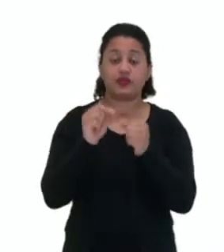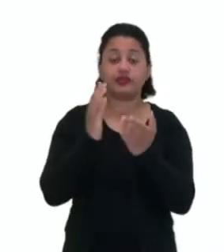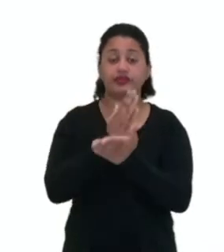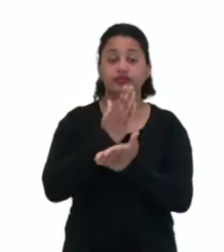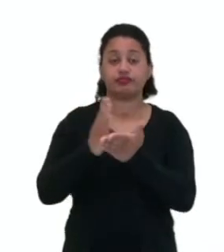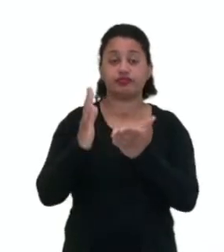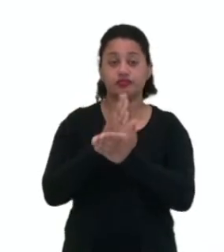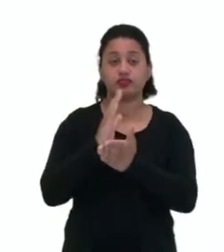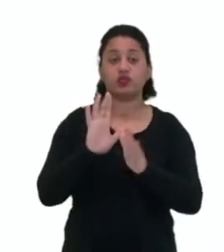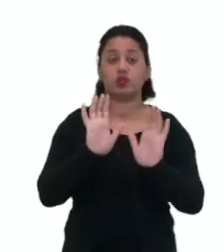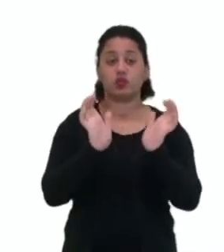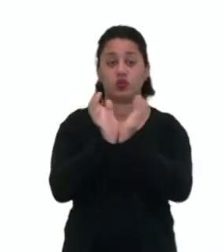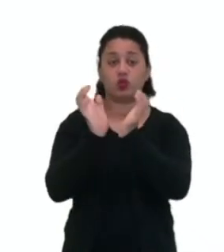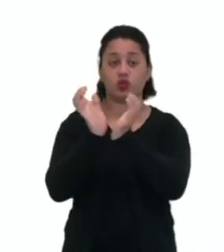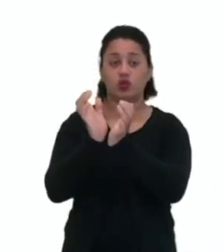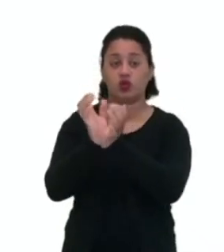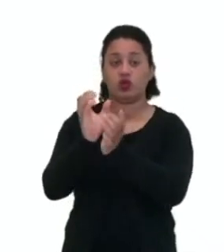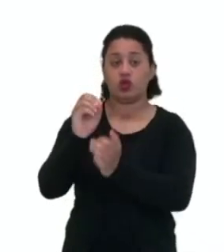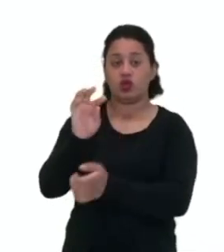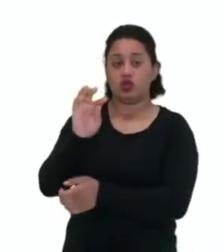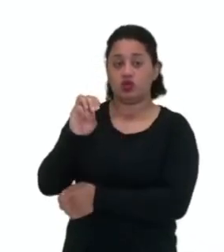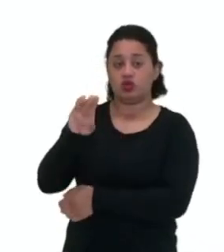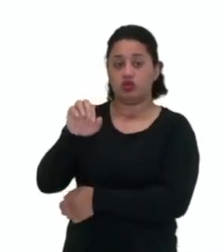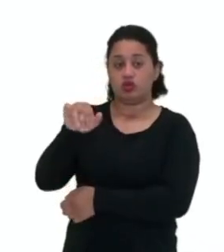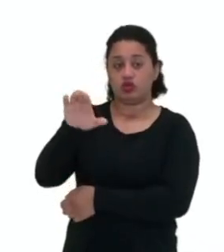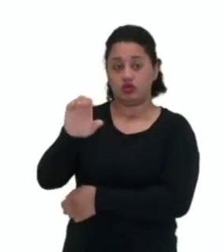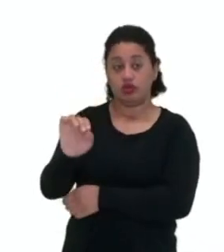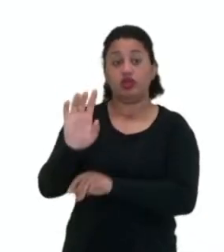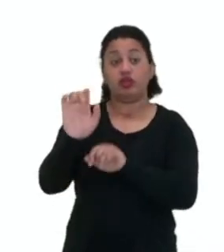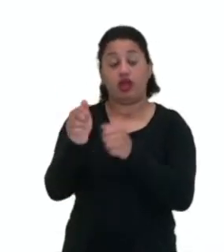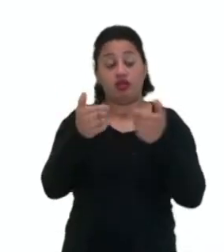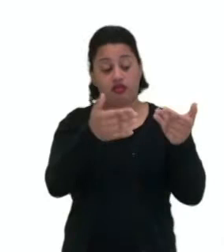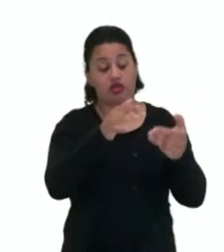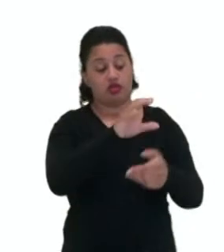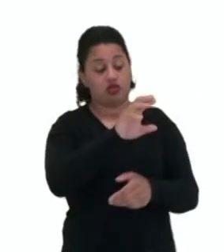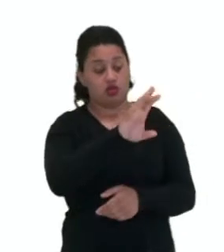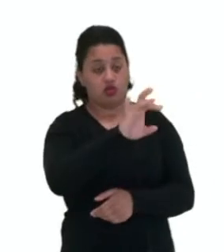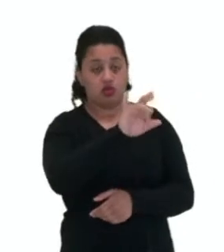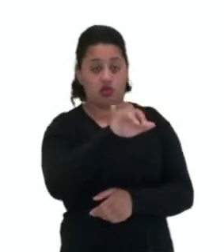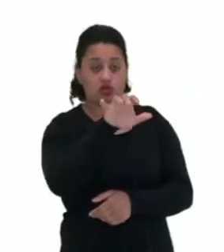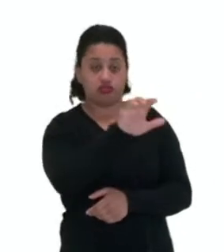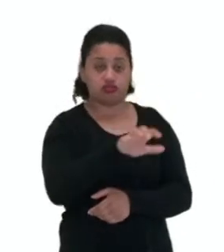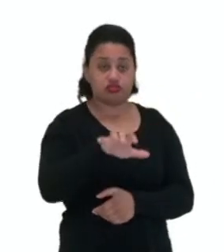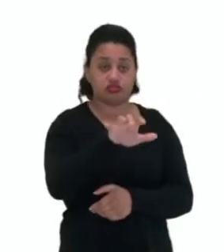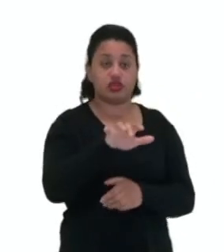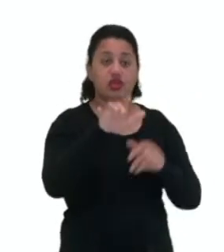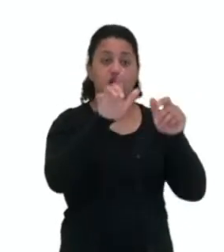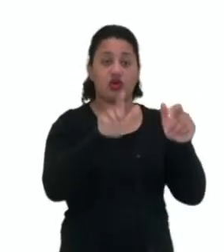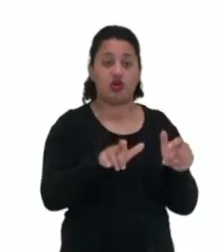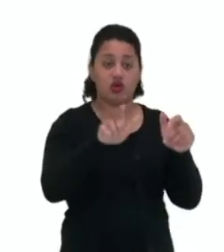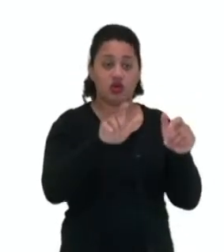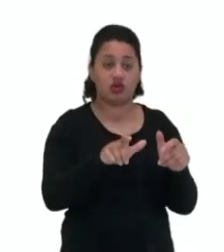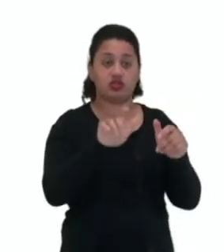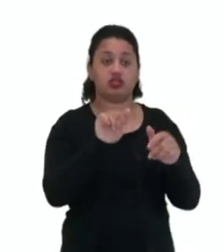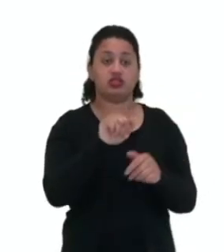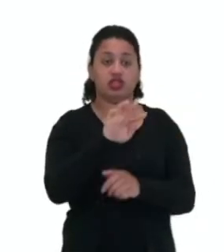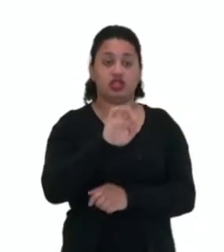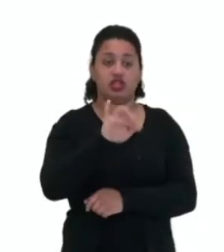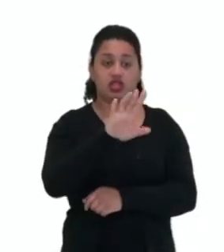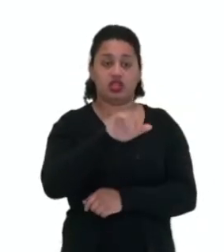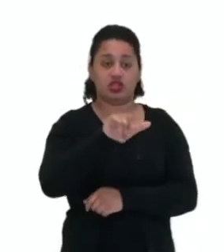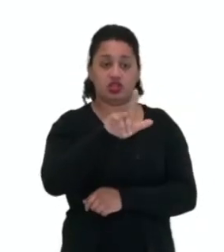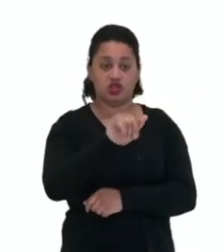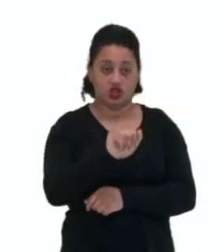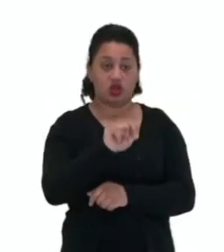Império Otomano e concedeu aos curdos a parte da região da Anatólia Ocidental, que formaria um